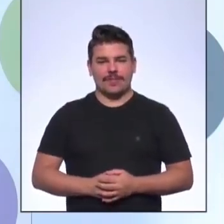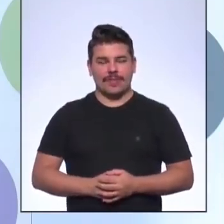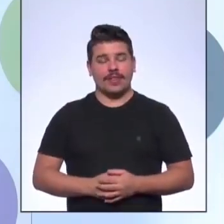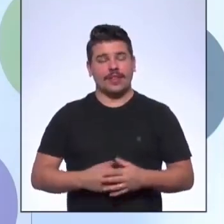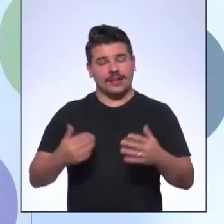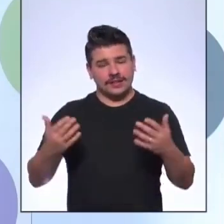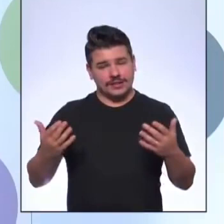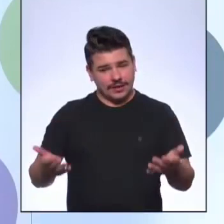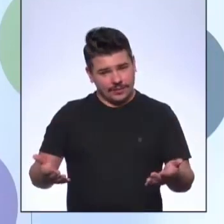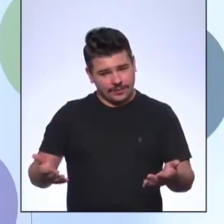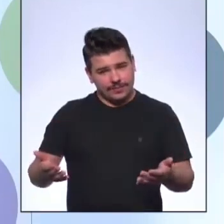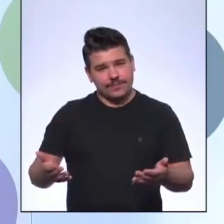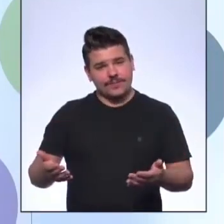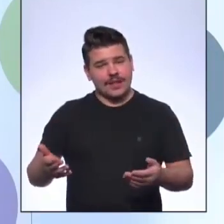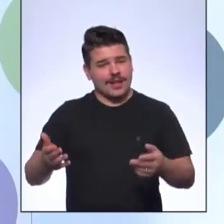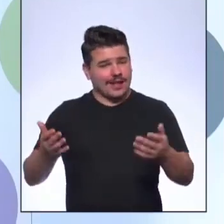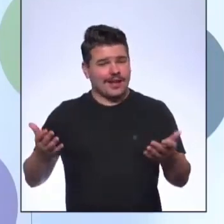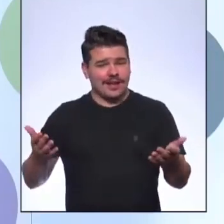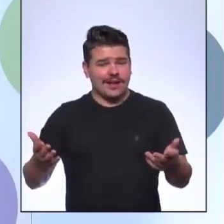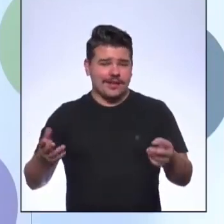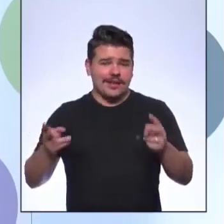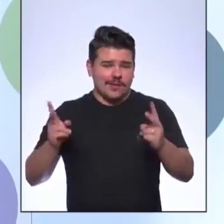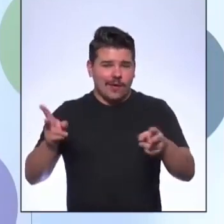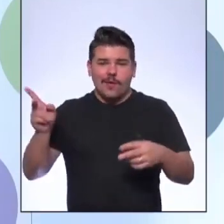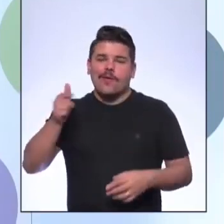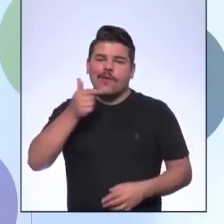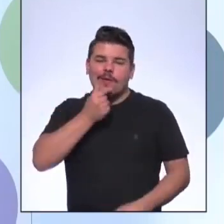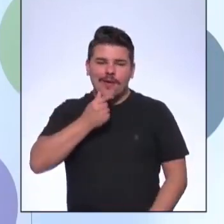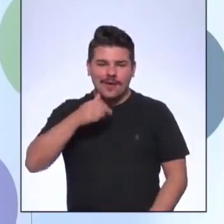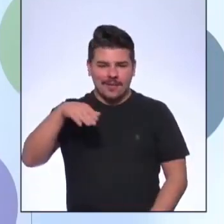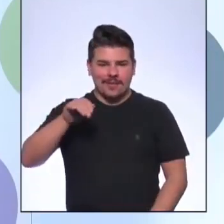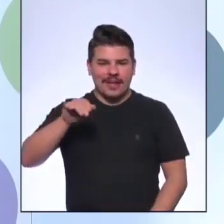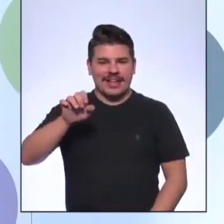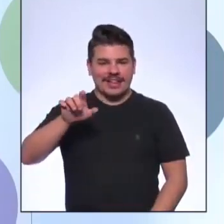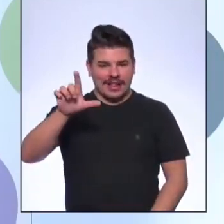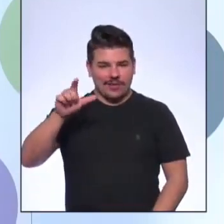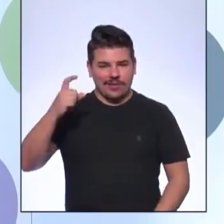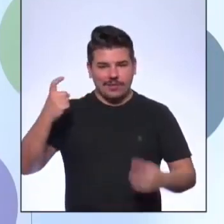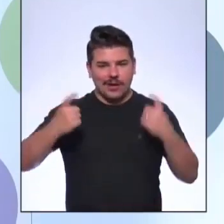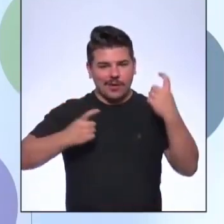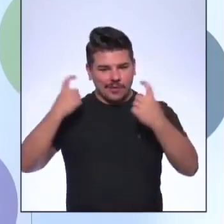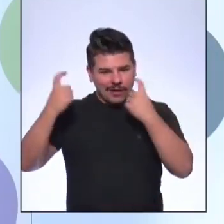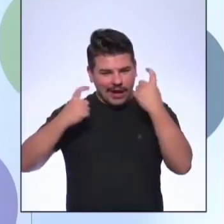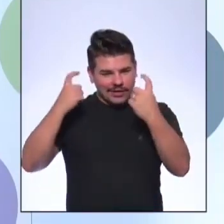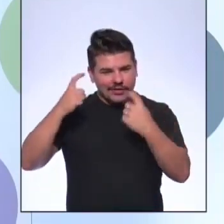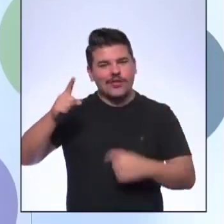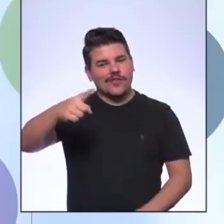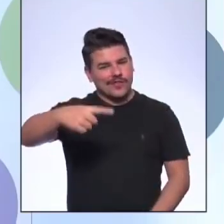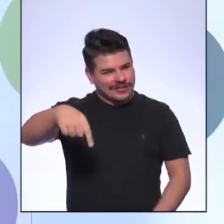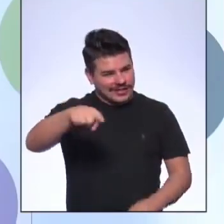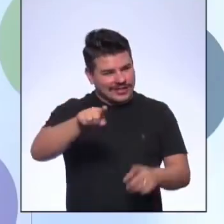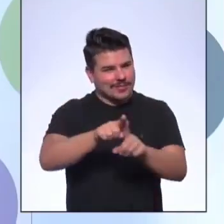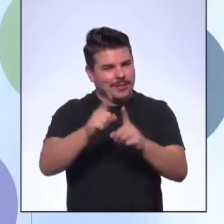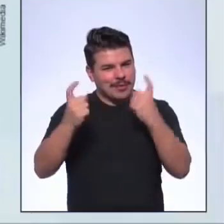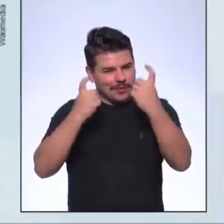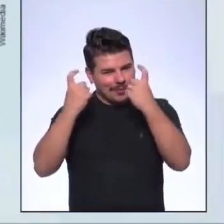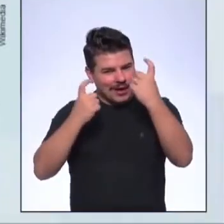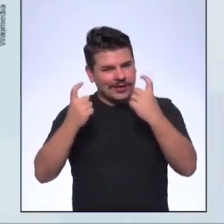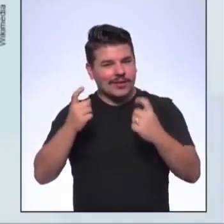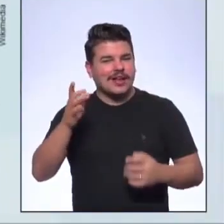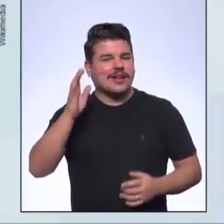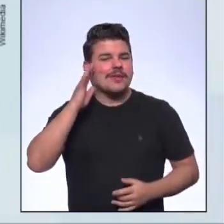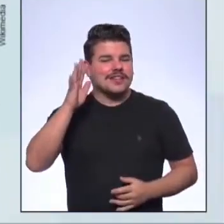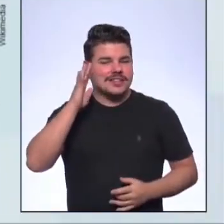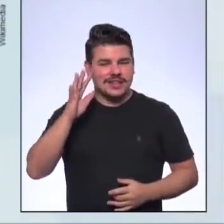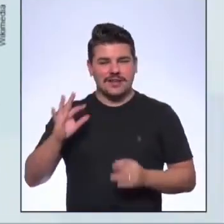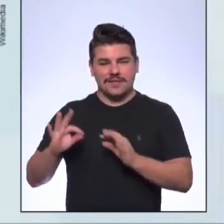Então, vamos lá, gente. Do mesmo jeito que Mendel ficou perturbado, a gente vai ficar perturbado agora um pouco. O cruzamento entre a geração